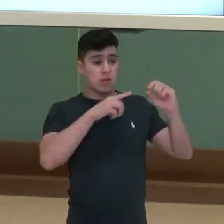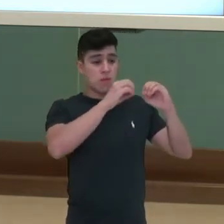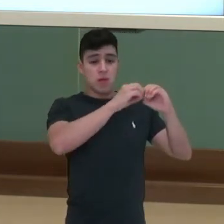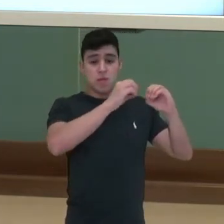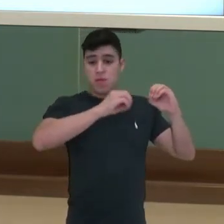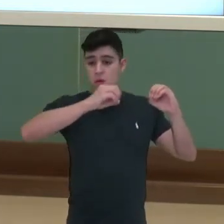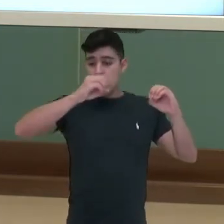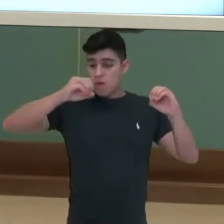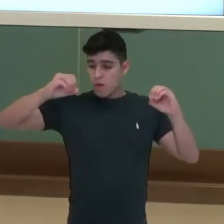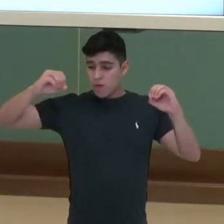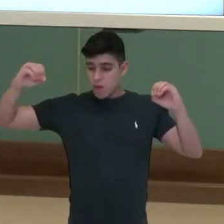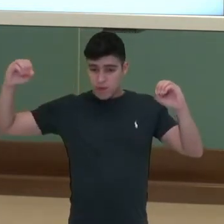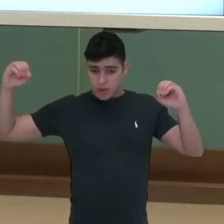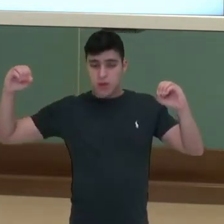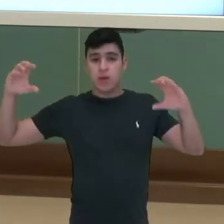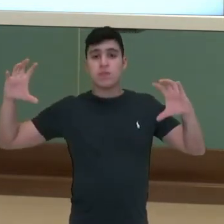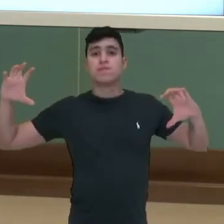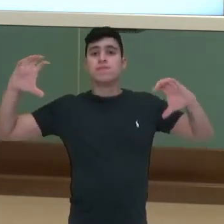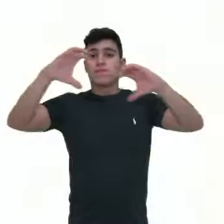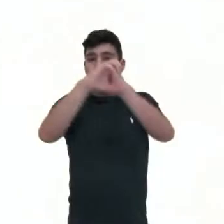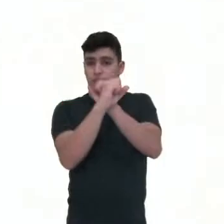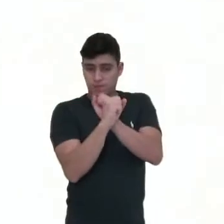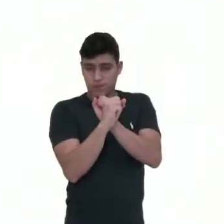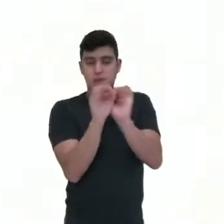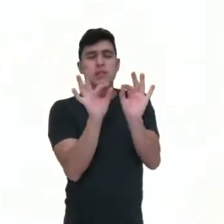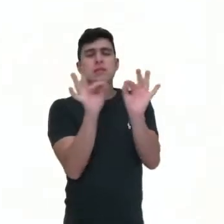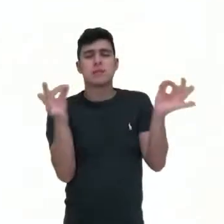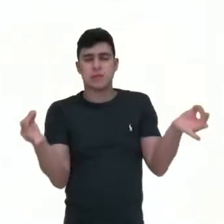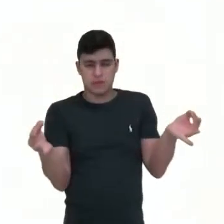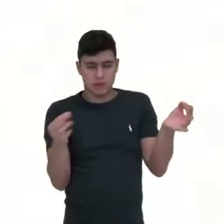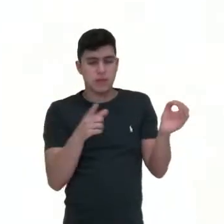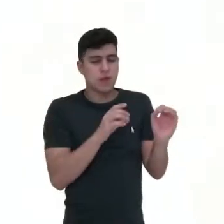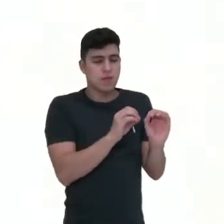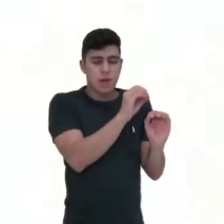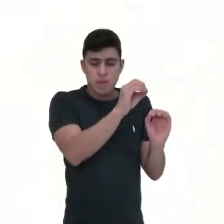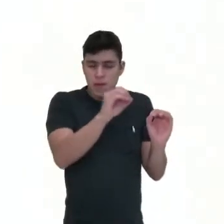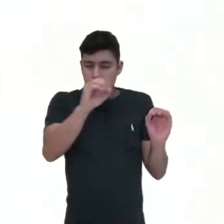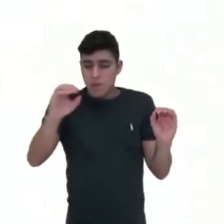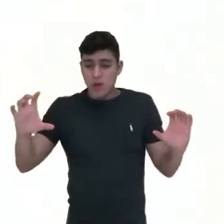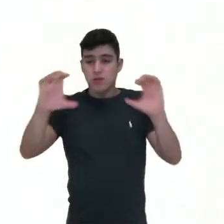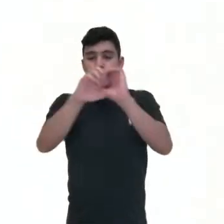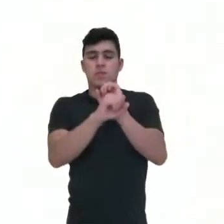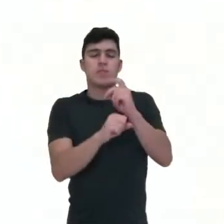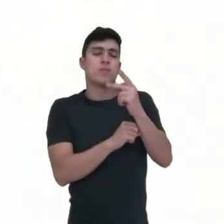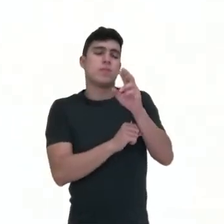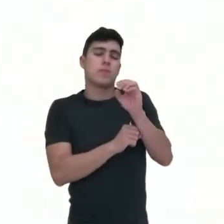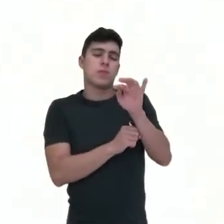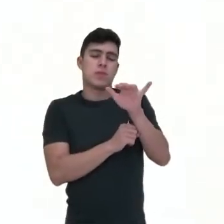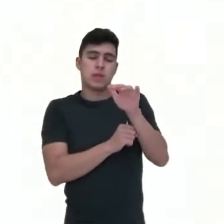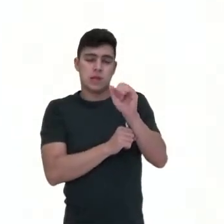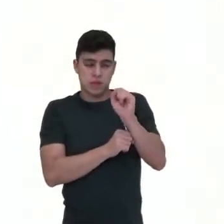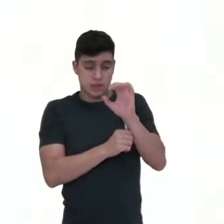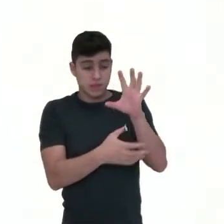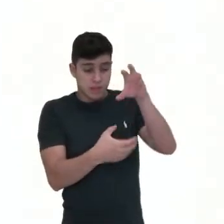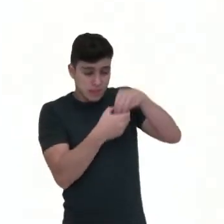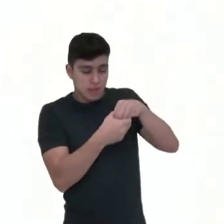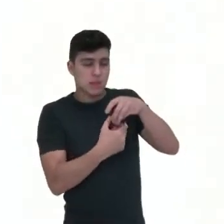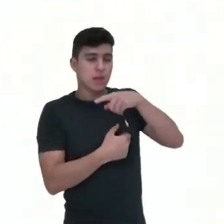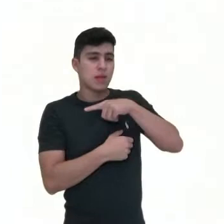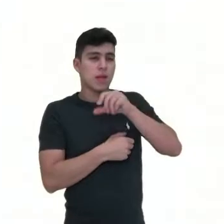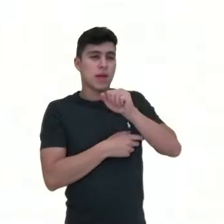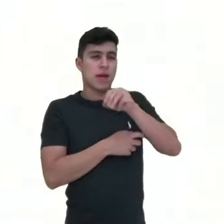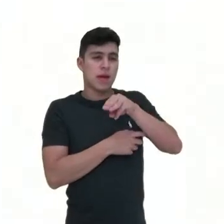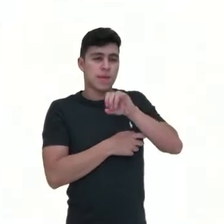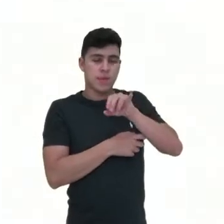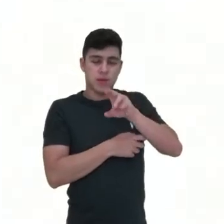são formados por unidades mais simples, menores, que nós chamamos de aminoácidos. Olha como